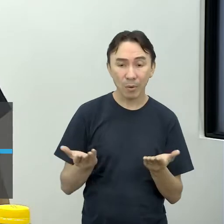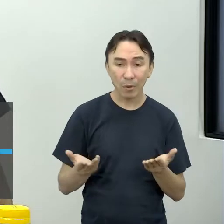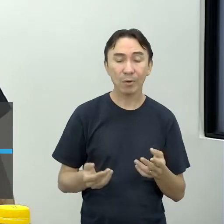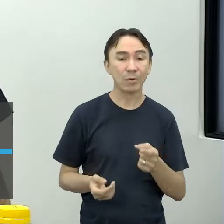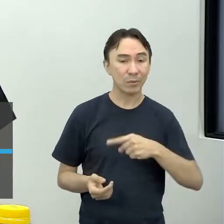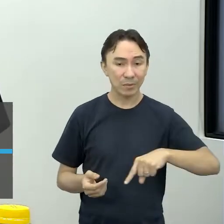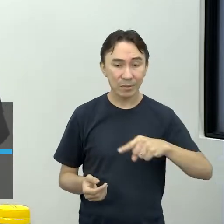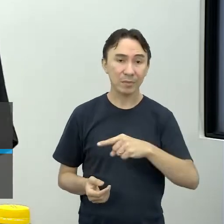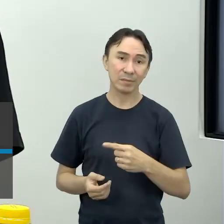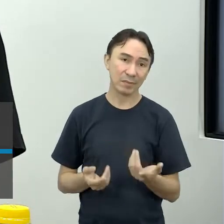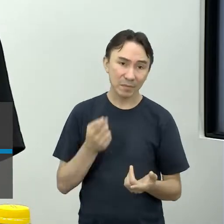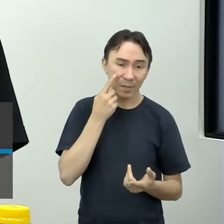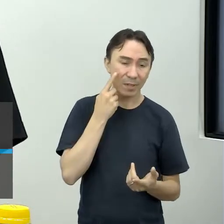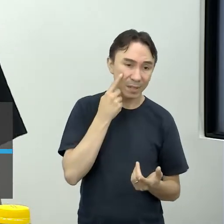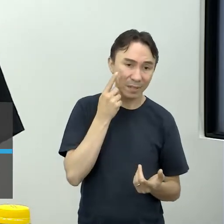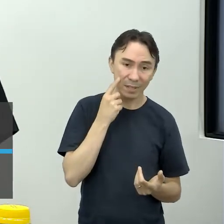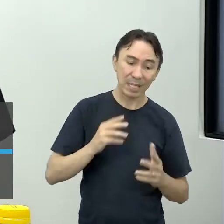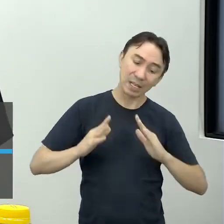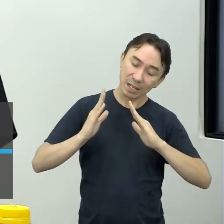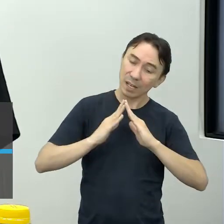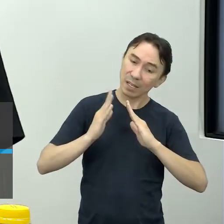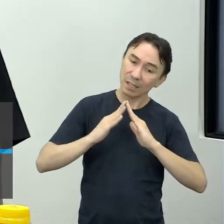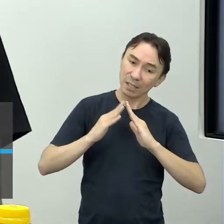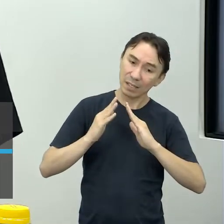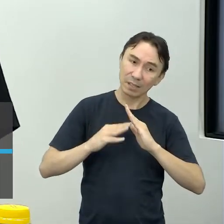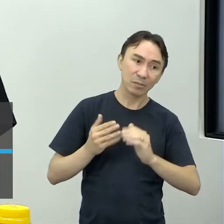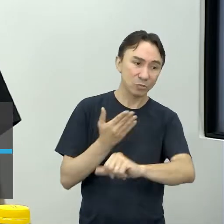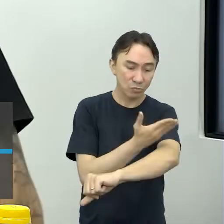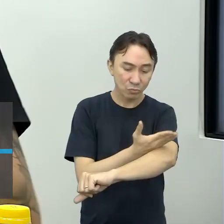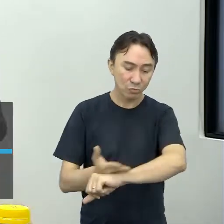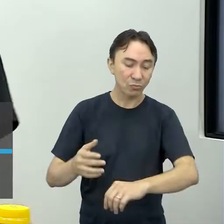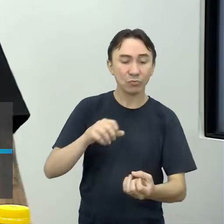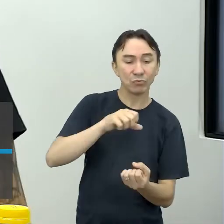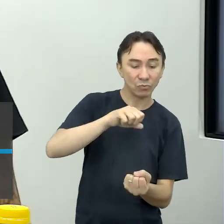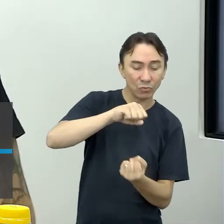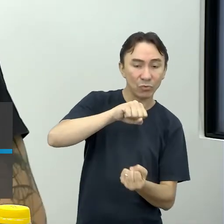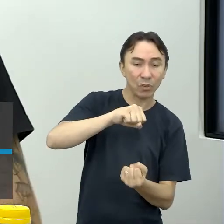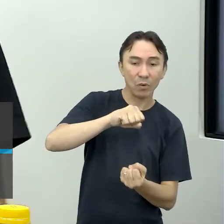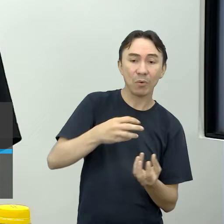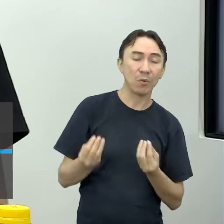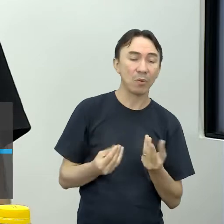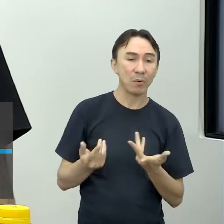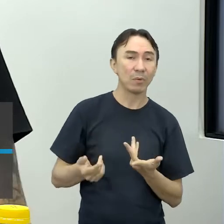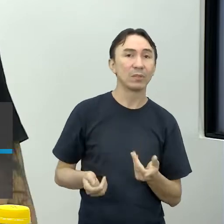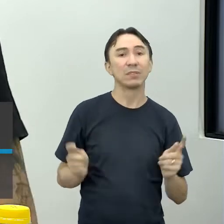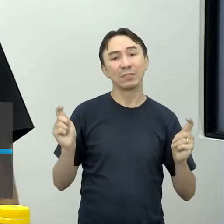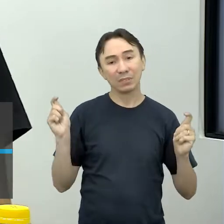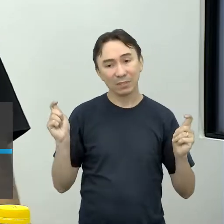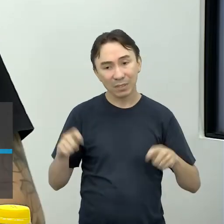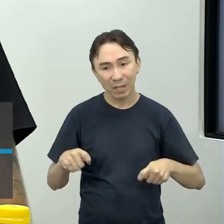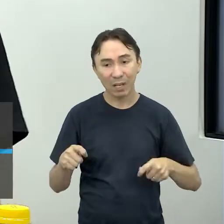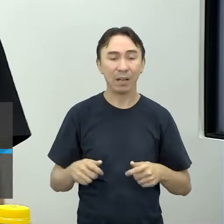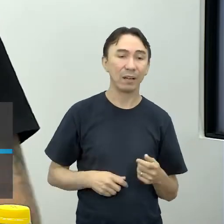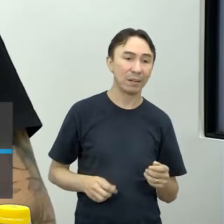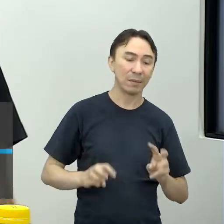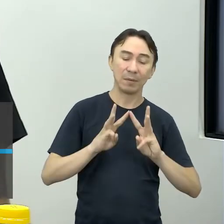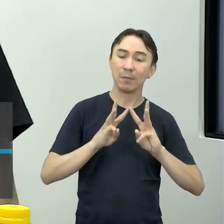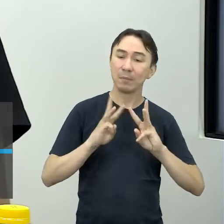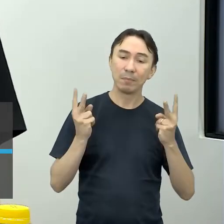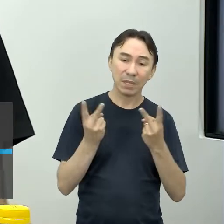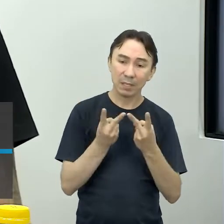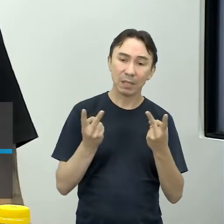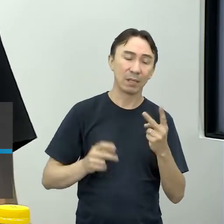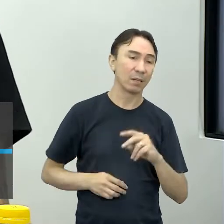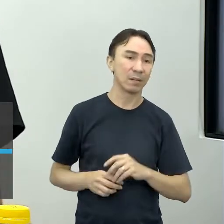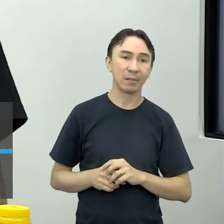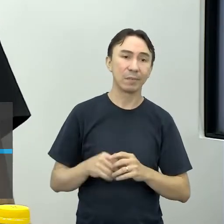casa, né? Os hábitos sustentáveis, pensando aí como a gente consegue o quê? Reutilizar a matéria e energia